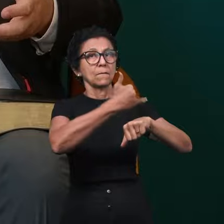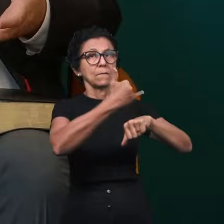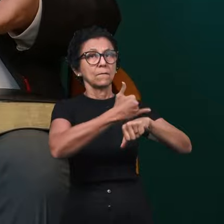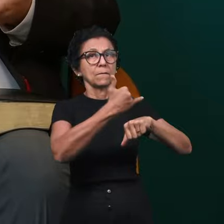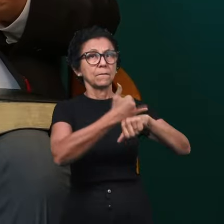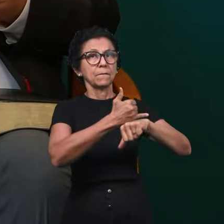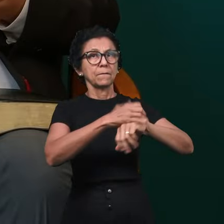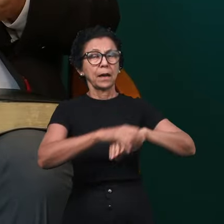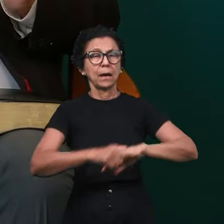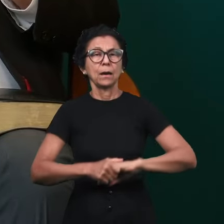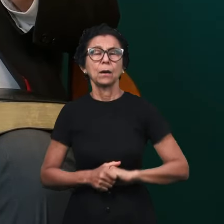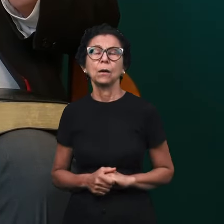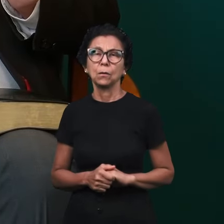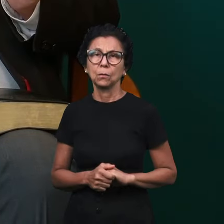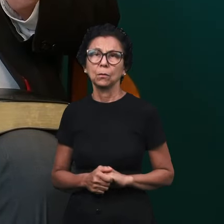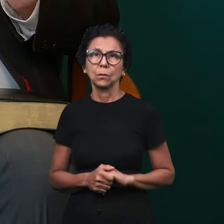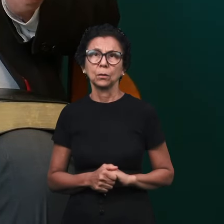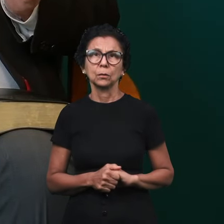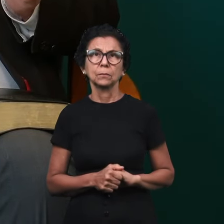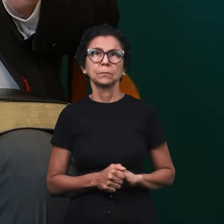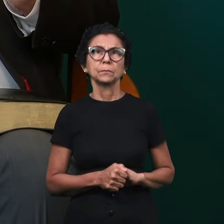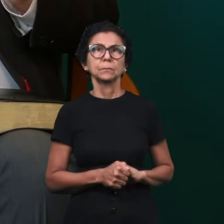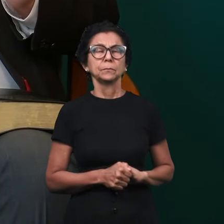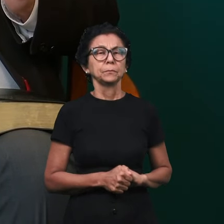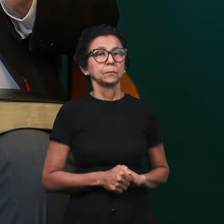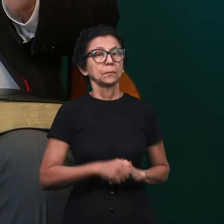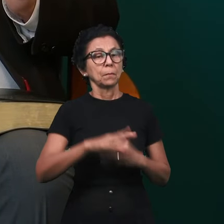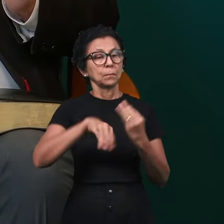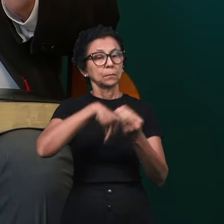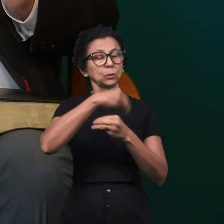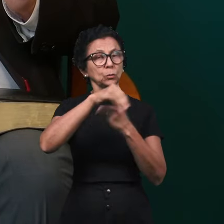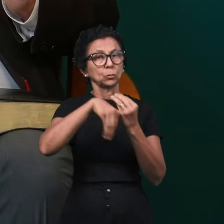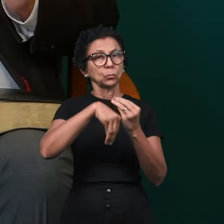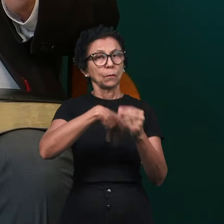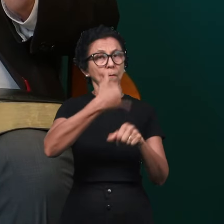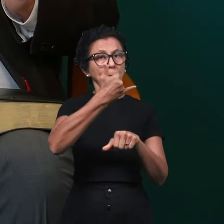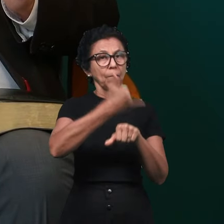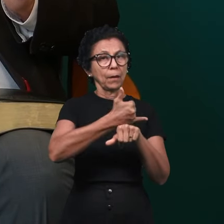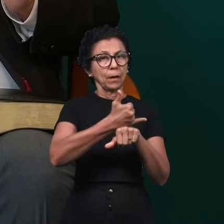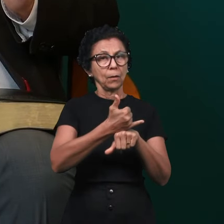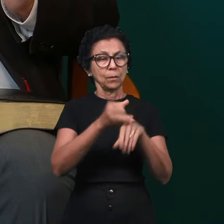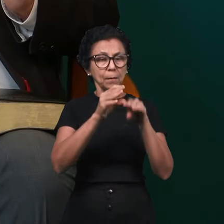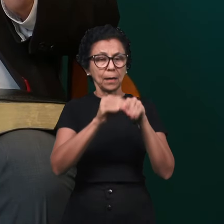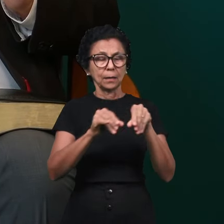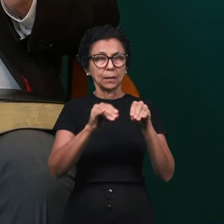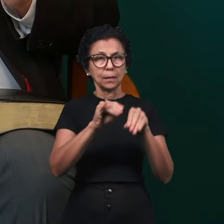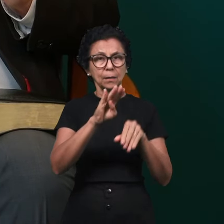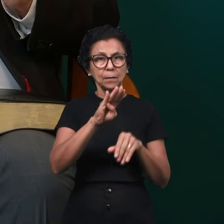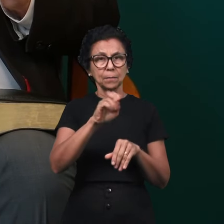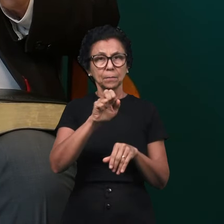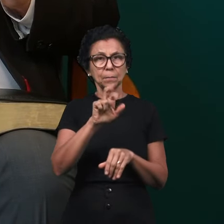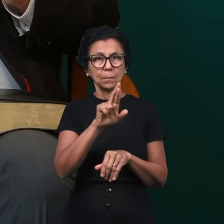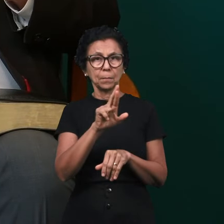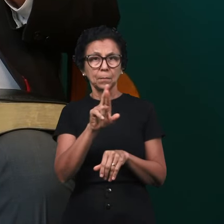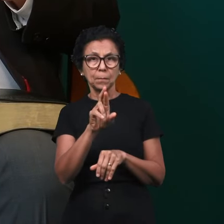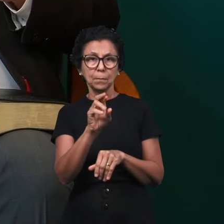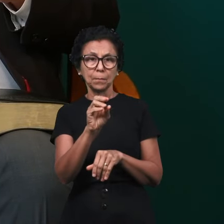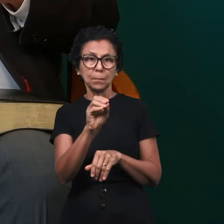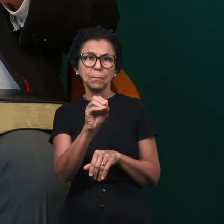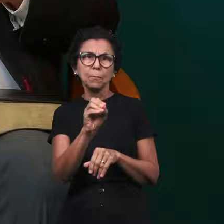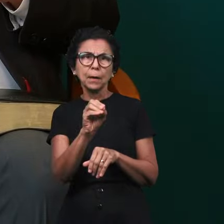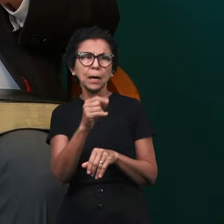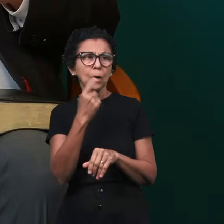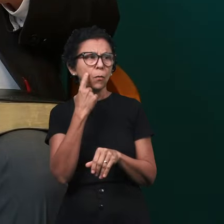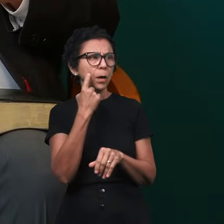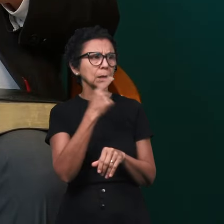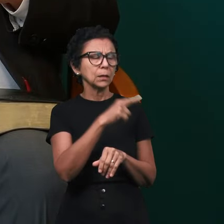dedos os pés, dos pés, né? E os pés eles tinham duas matérias, eram ferro e barro, os pés e os dedos. E no sonho uma pedra